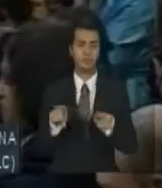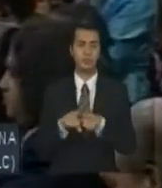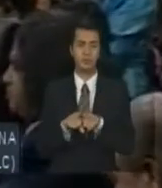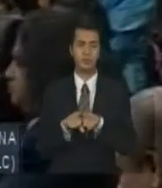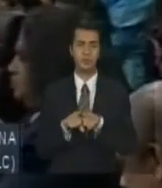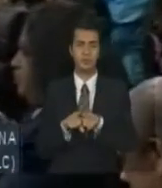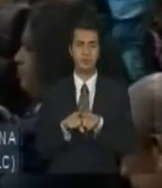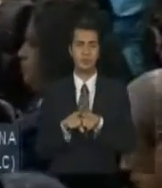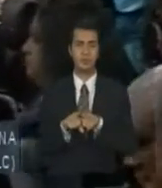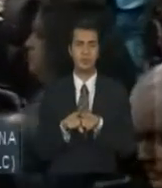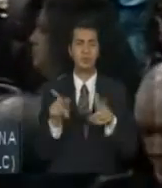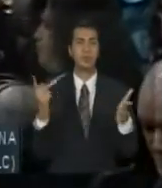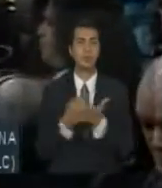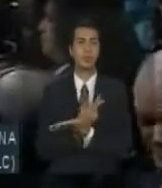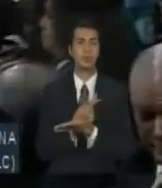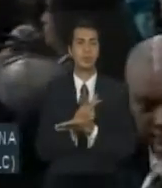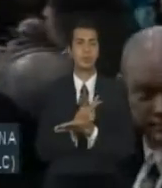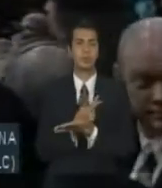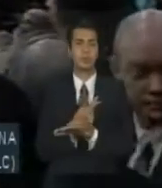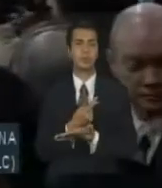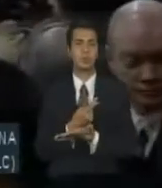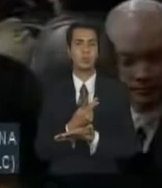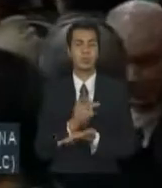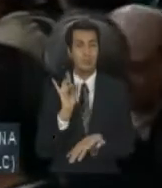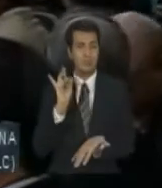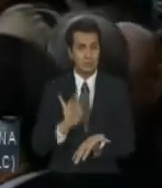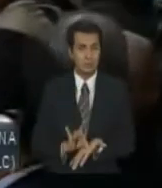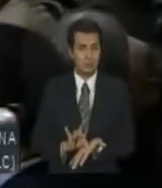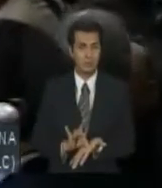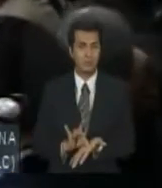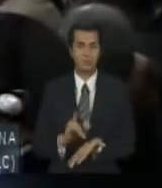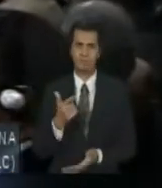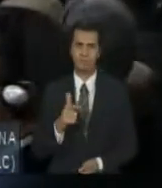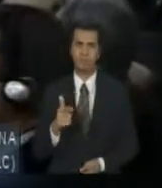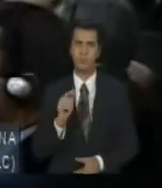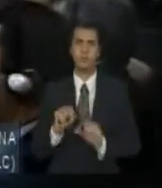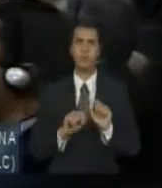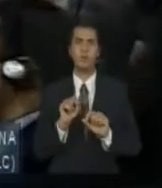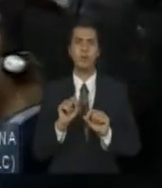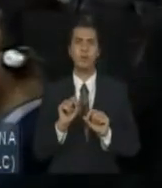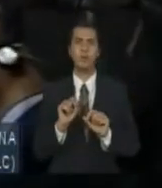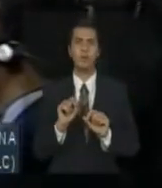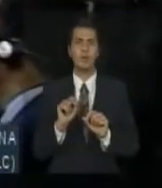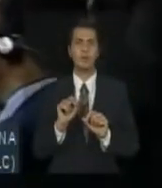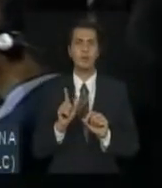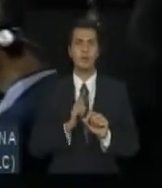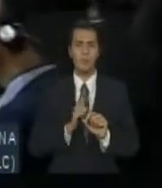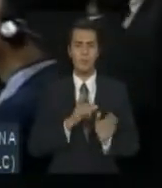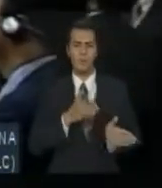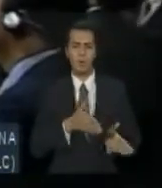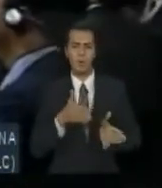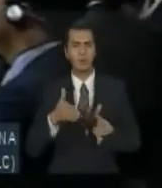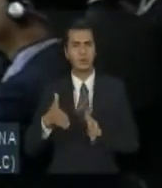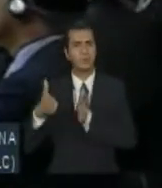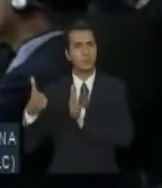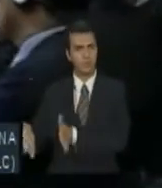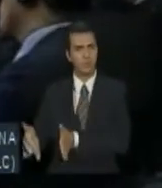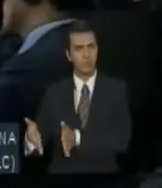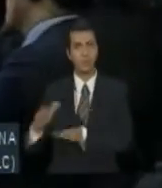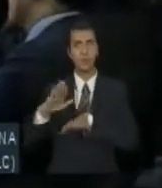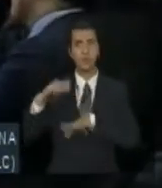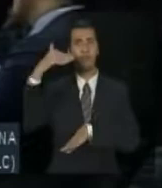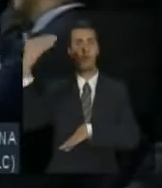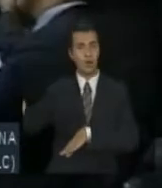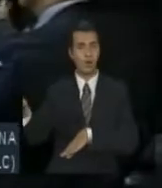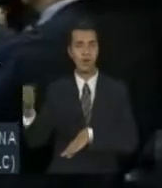fato de que não há, na verdade, por trás destes processos, uma